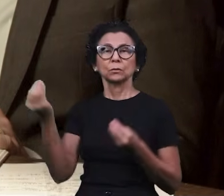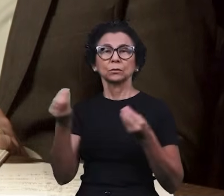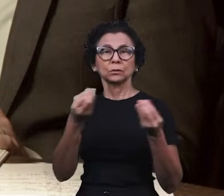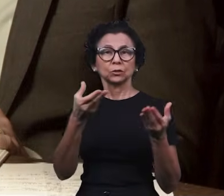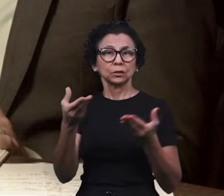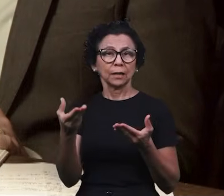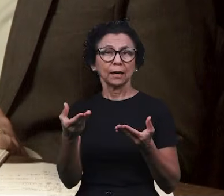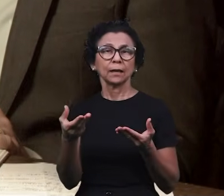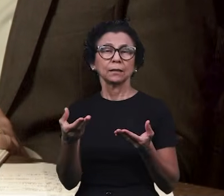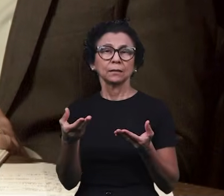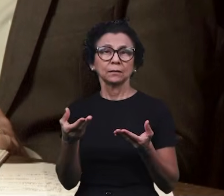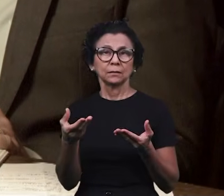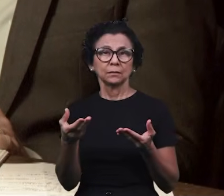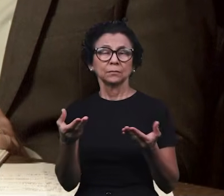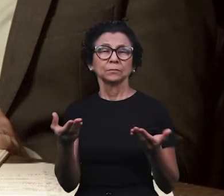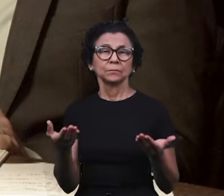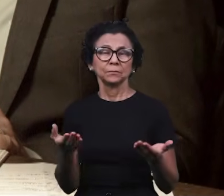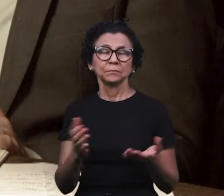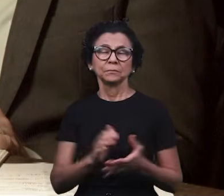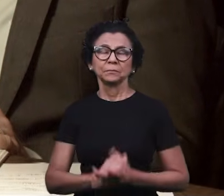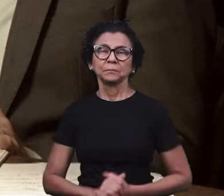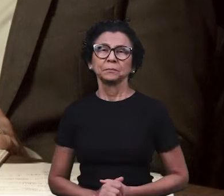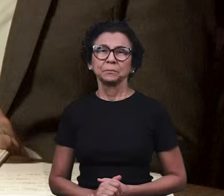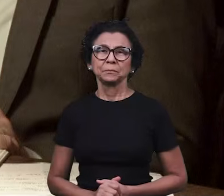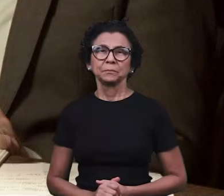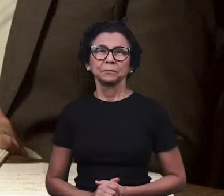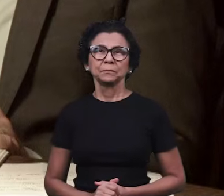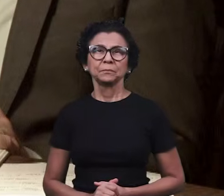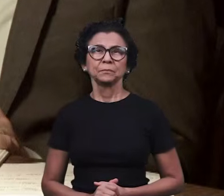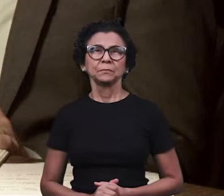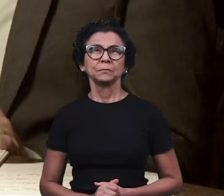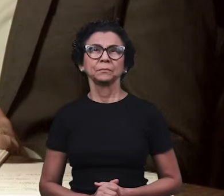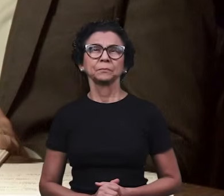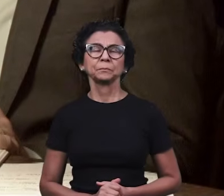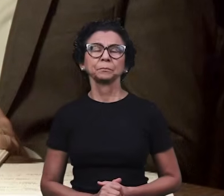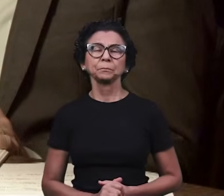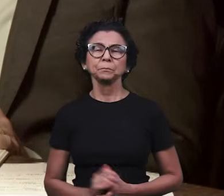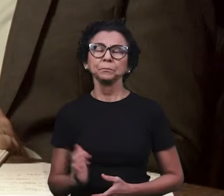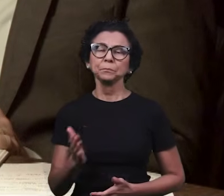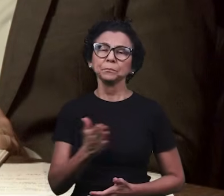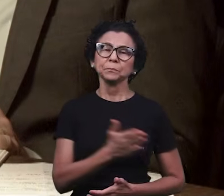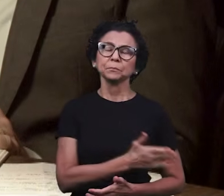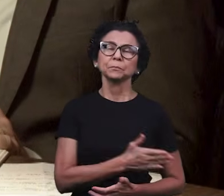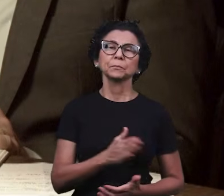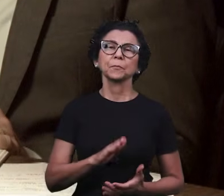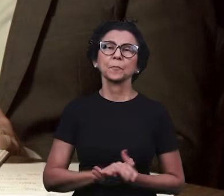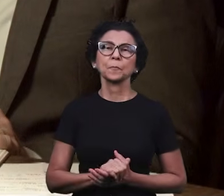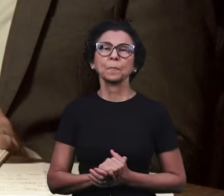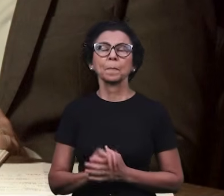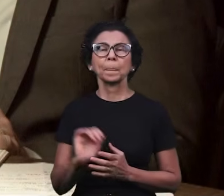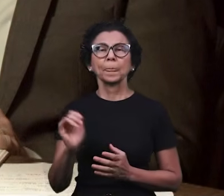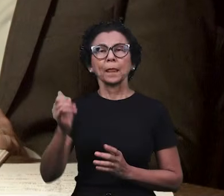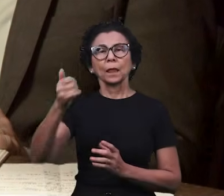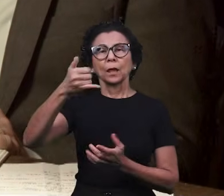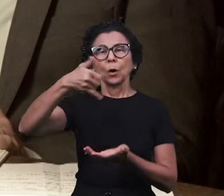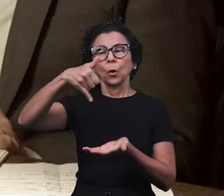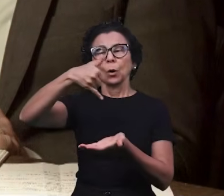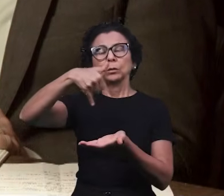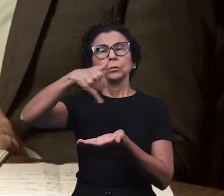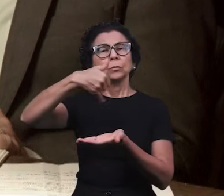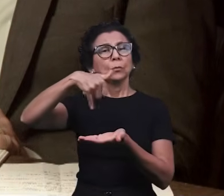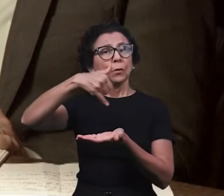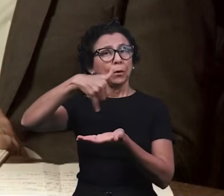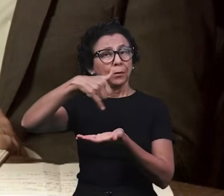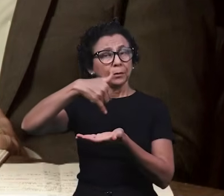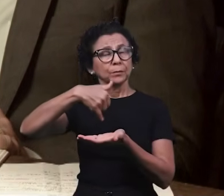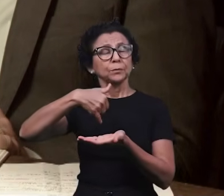Ele fez, essas vestes são dadas ao sacerdote. A unção com óleo, é o que nós vamos